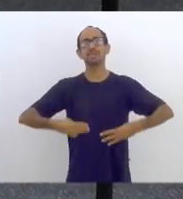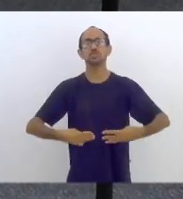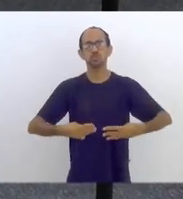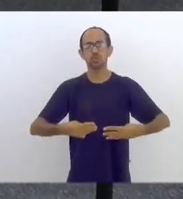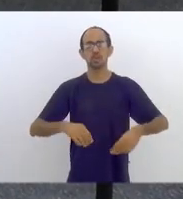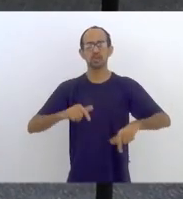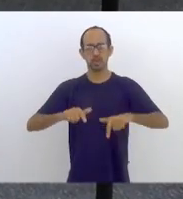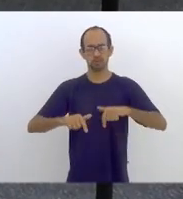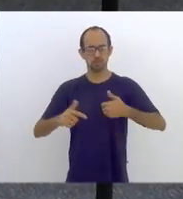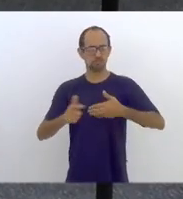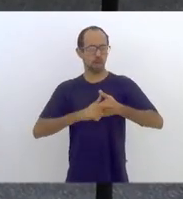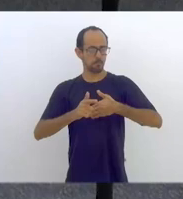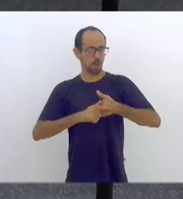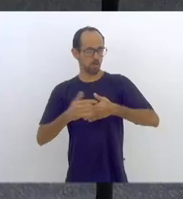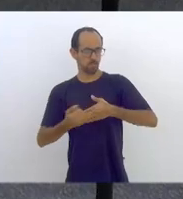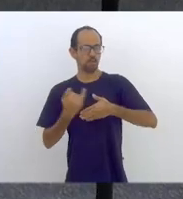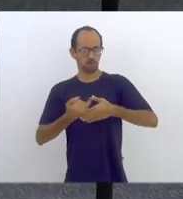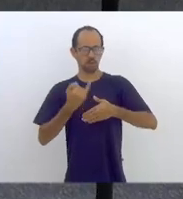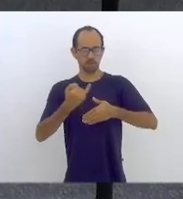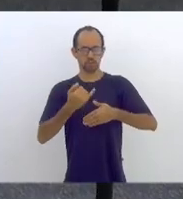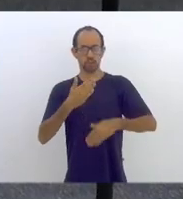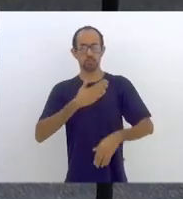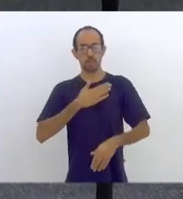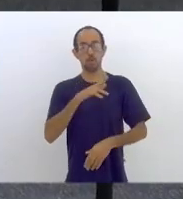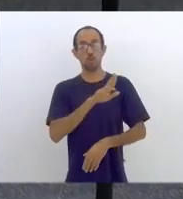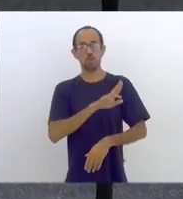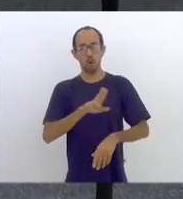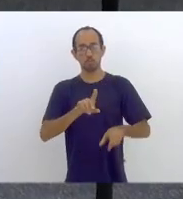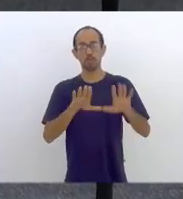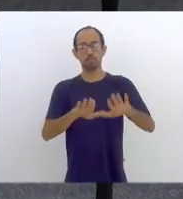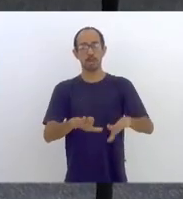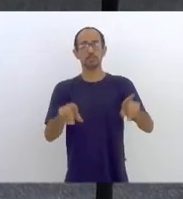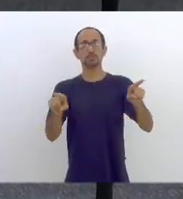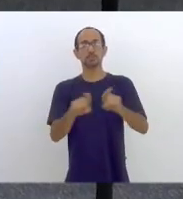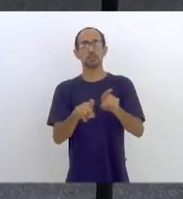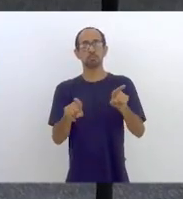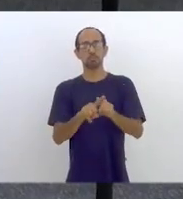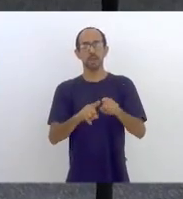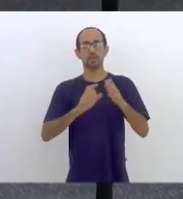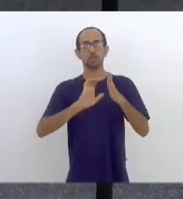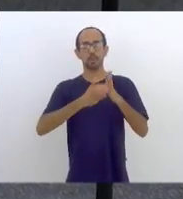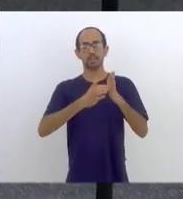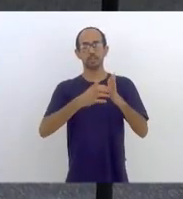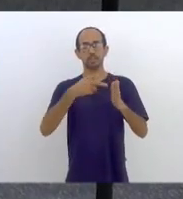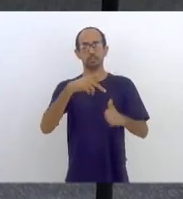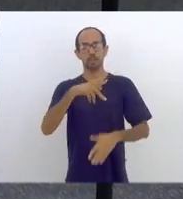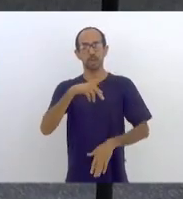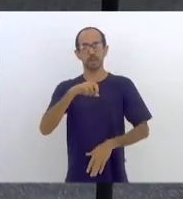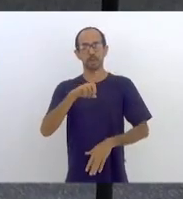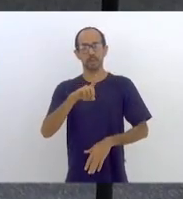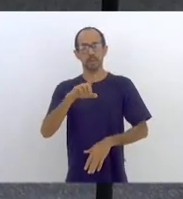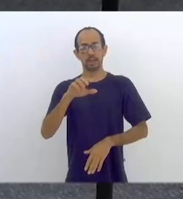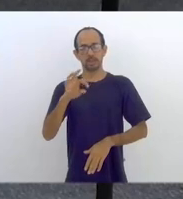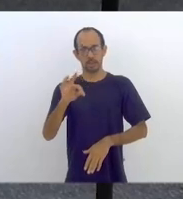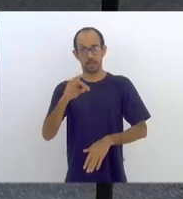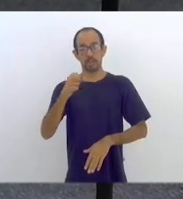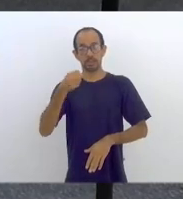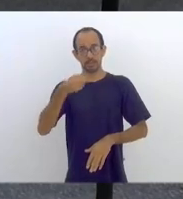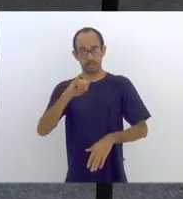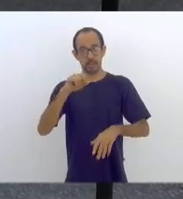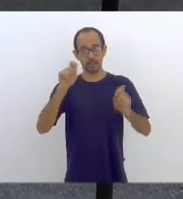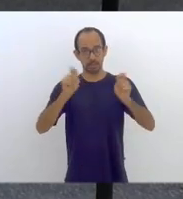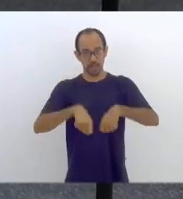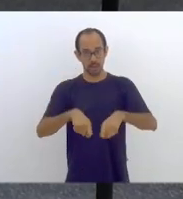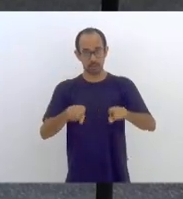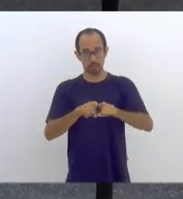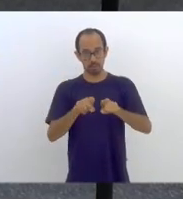é aí eu faço não só em meu nome mas também em nome do PDT e se houver Em outro momento outro tipo